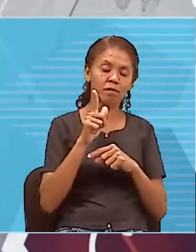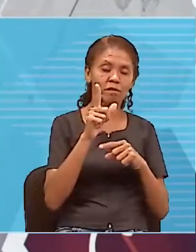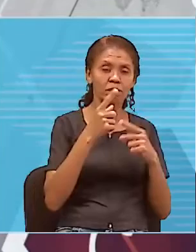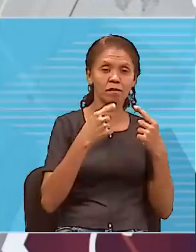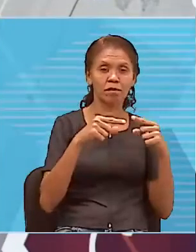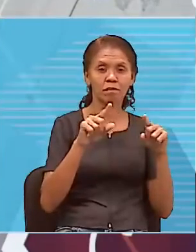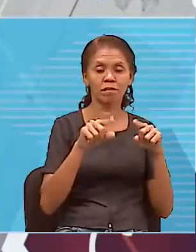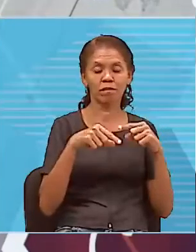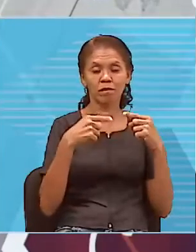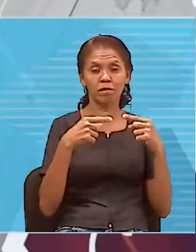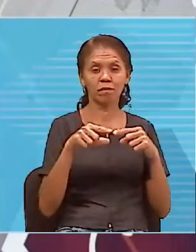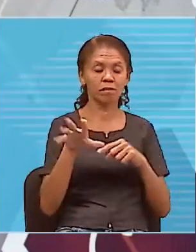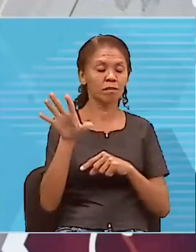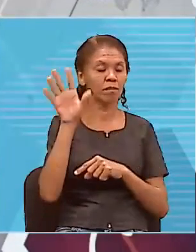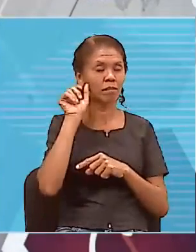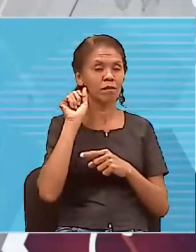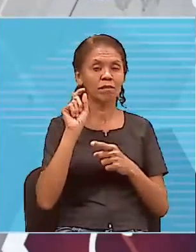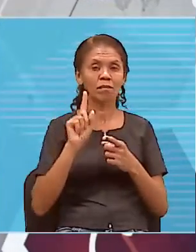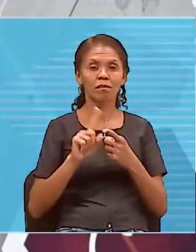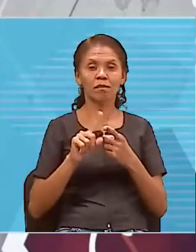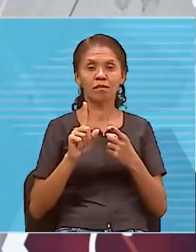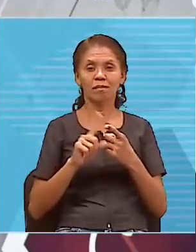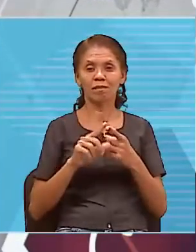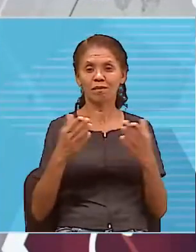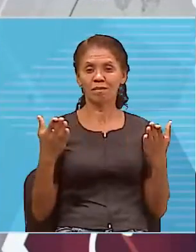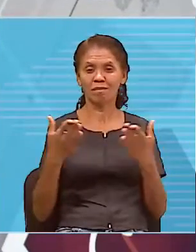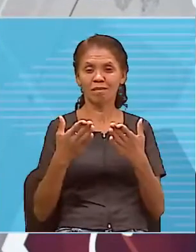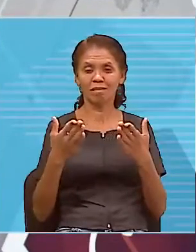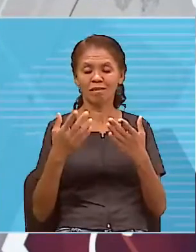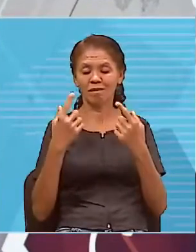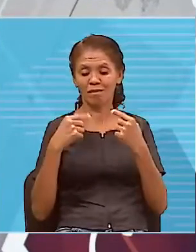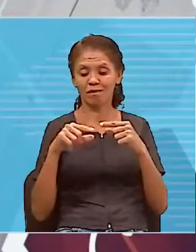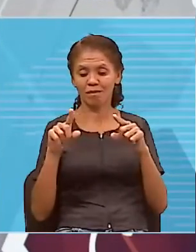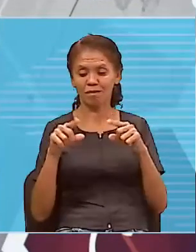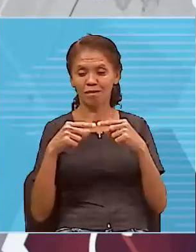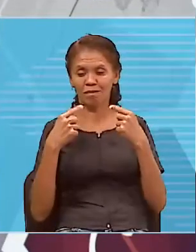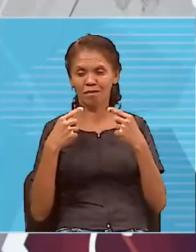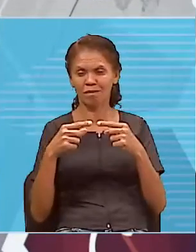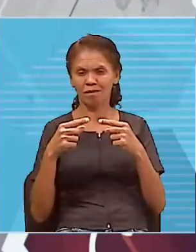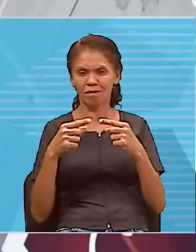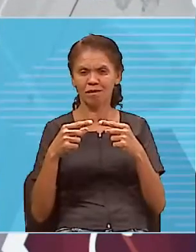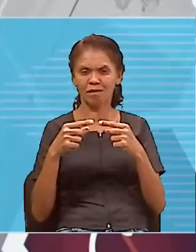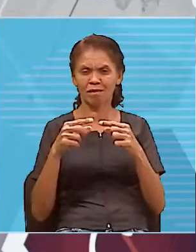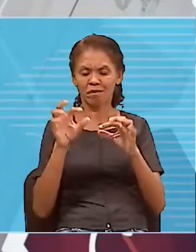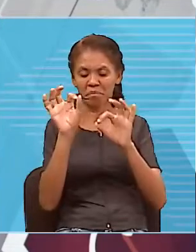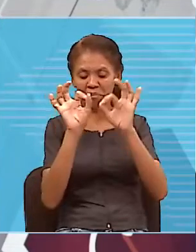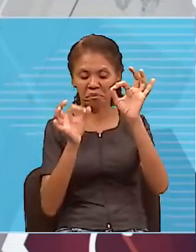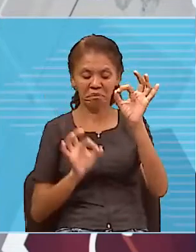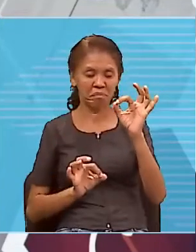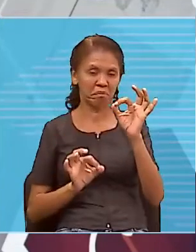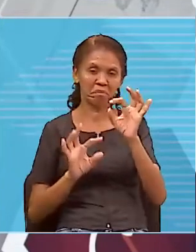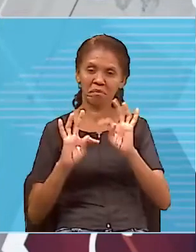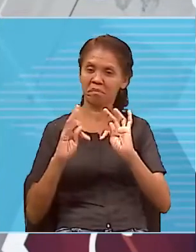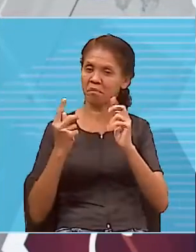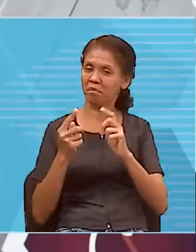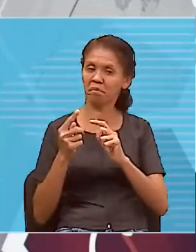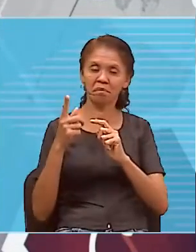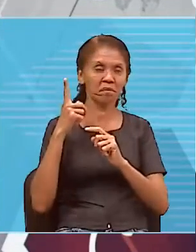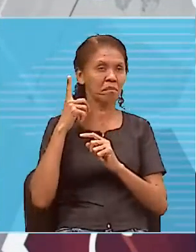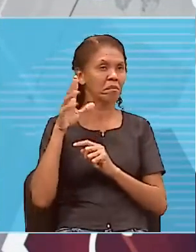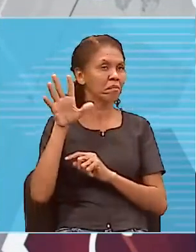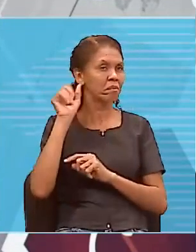ouvir uma música inteira nem a outra também não você vai ouvir trechos acaba que uma